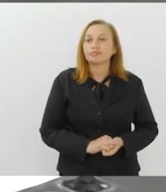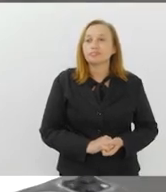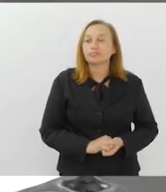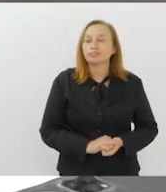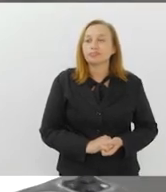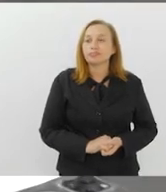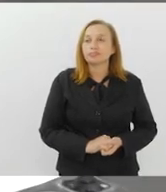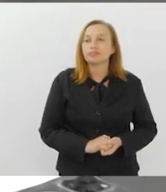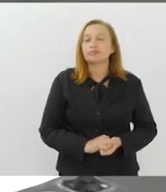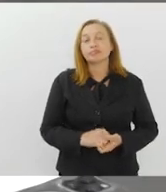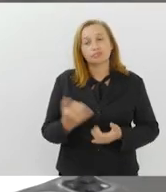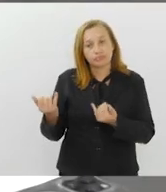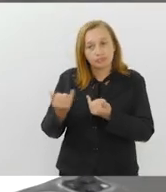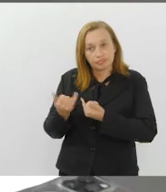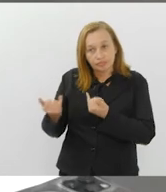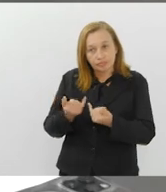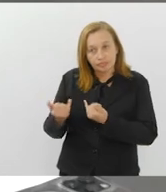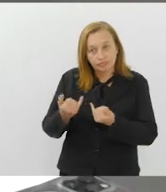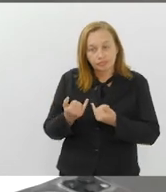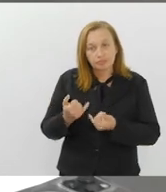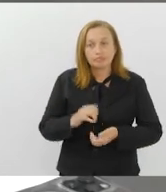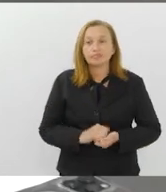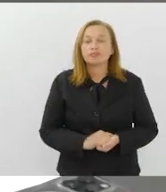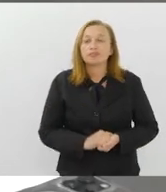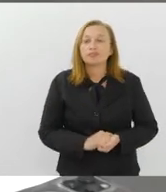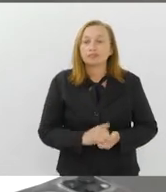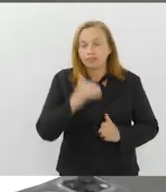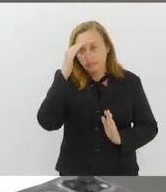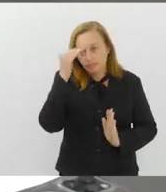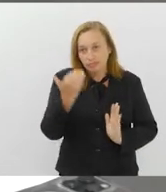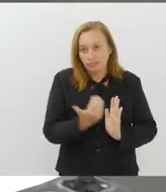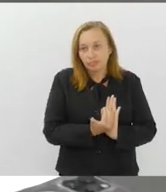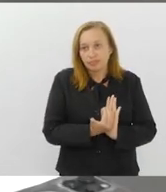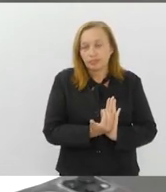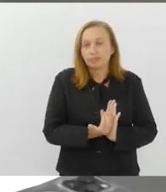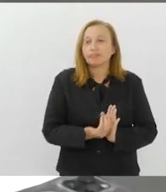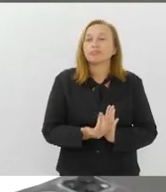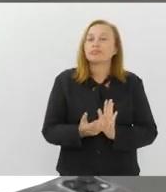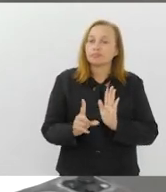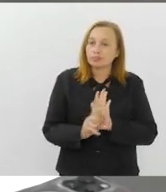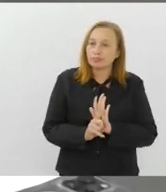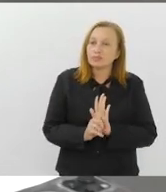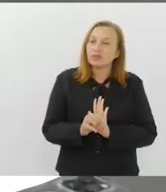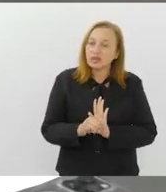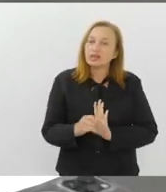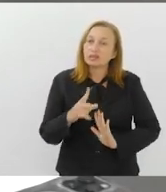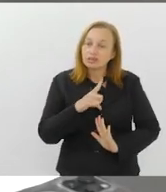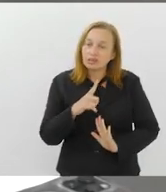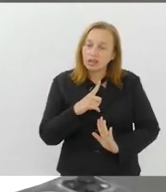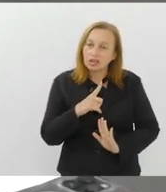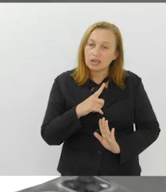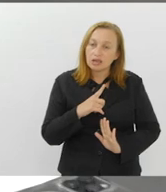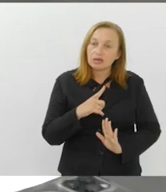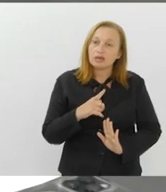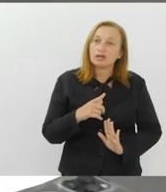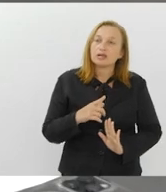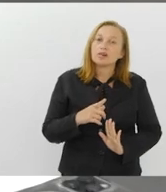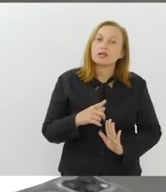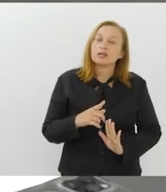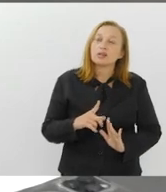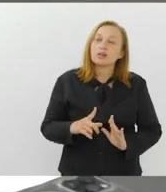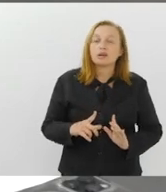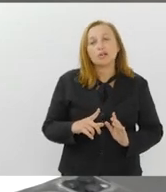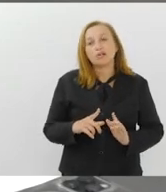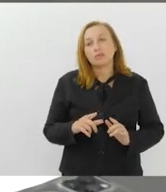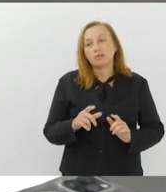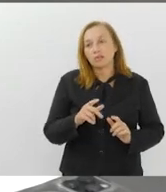informações que eu disponho, das minhas operadoras, que cumprem rigorosamente a regulação. Se existem casos em que isso é feito de outra forma,